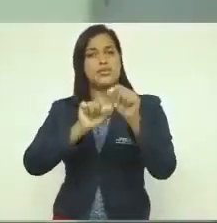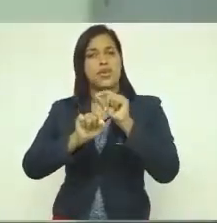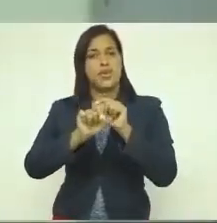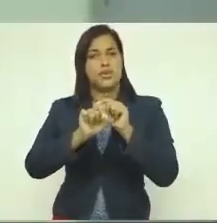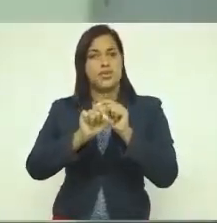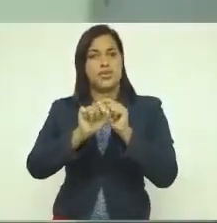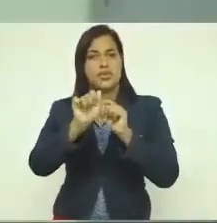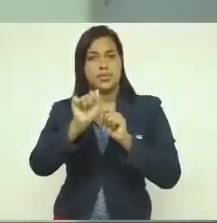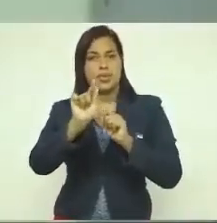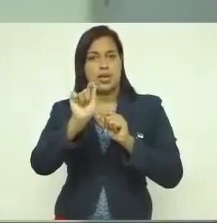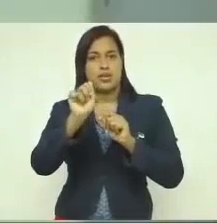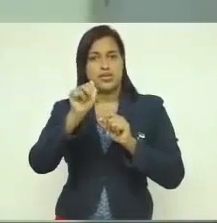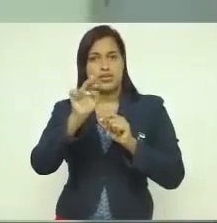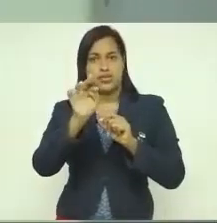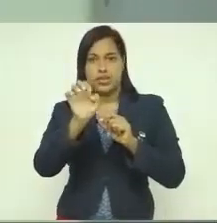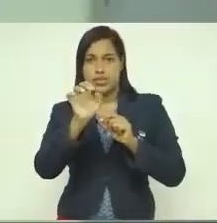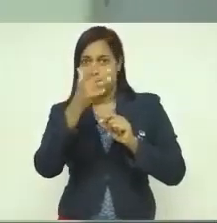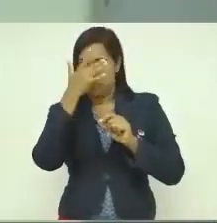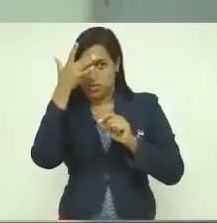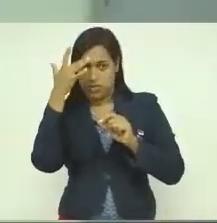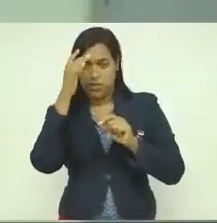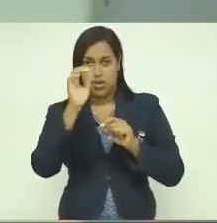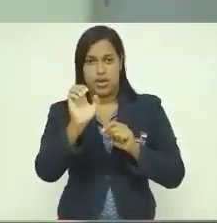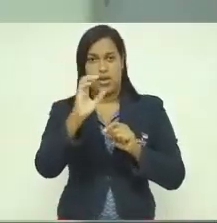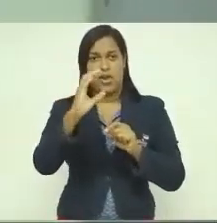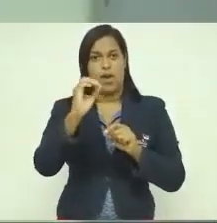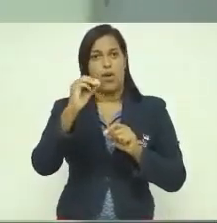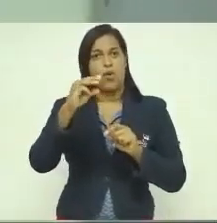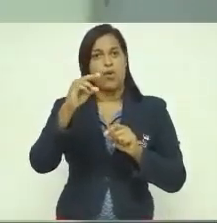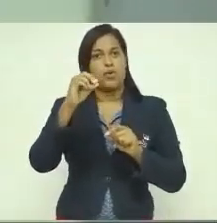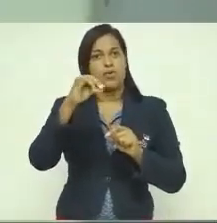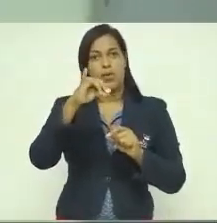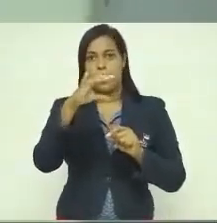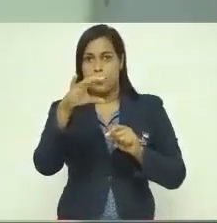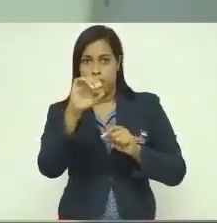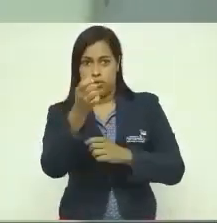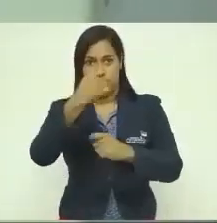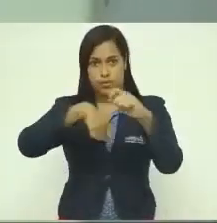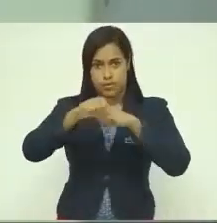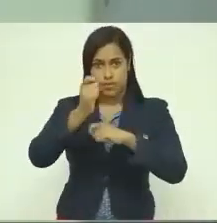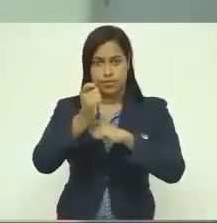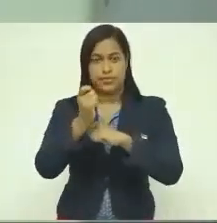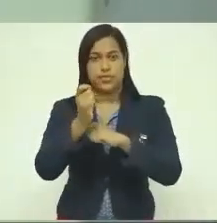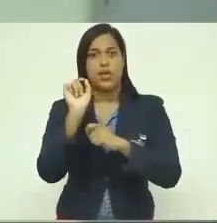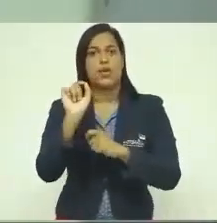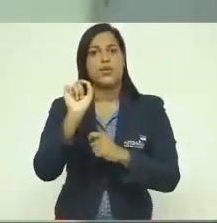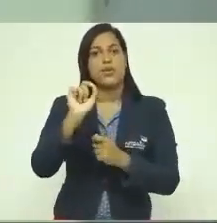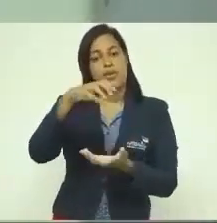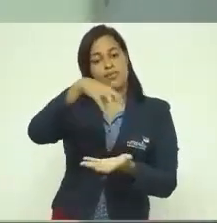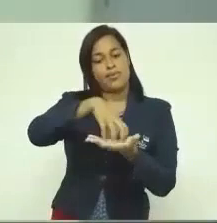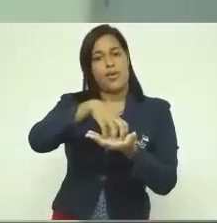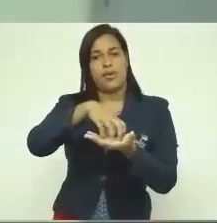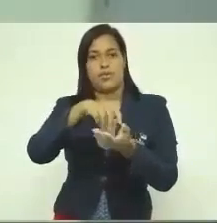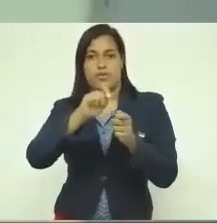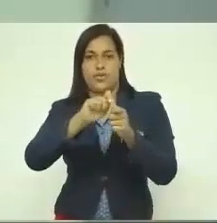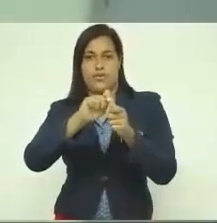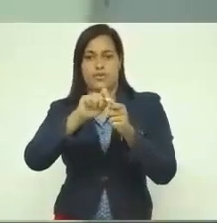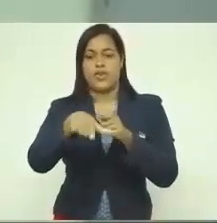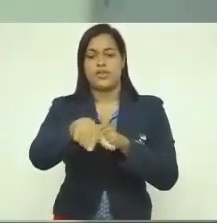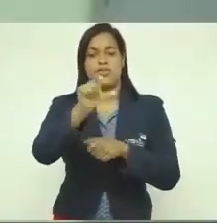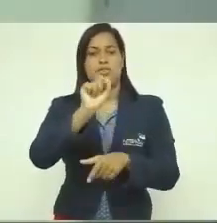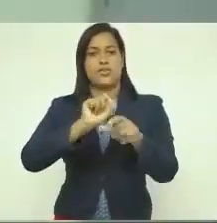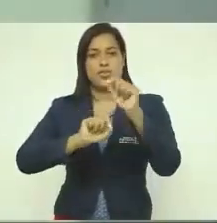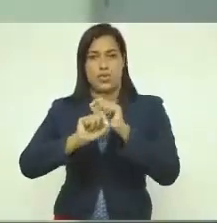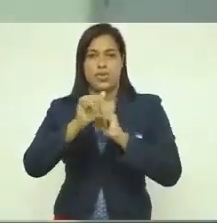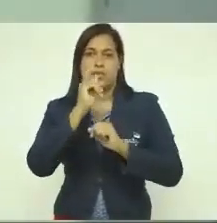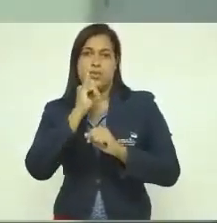um agente econômico? O agente econômico é a entidade que faz escolha. Falou-se